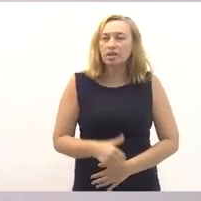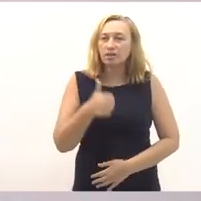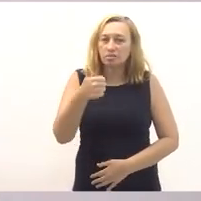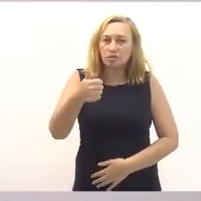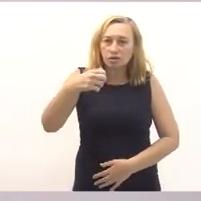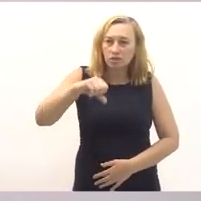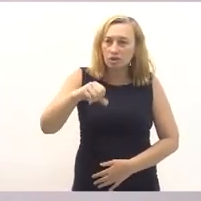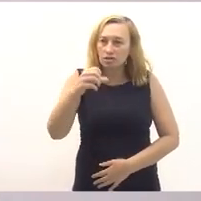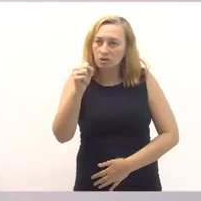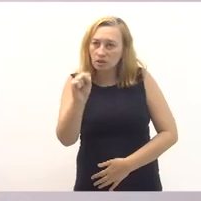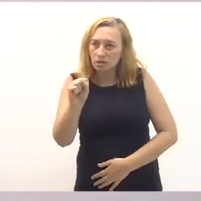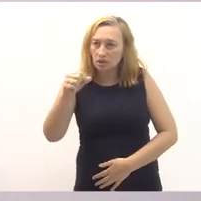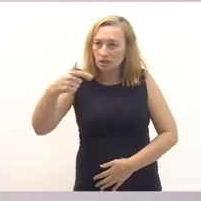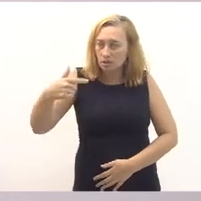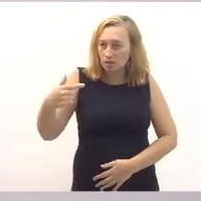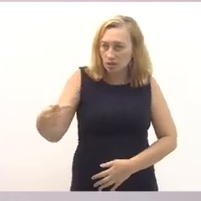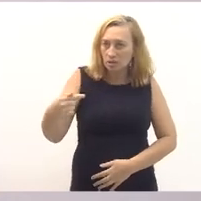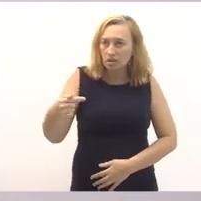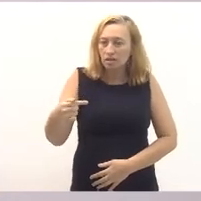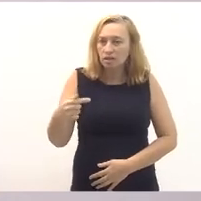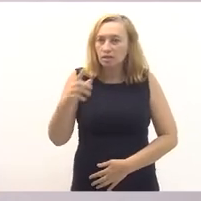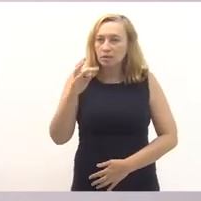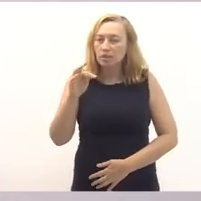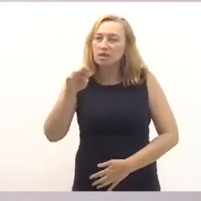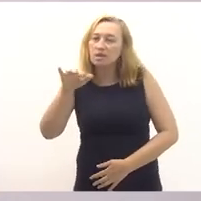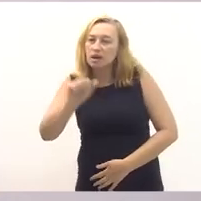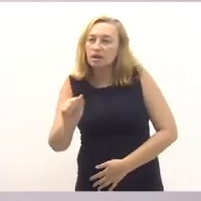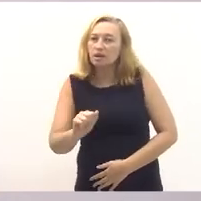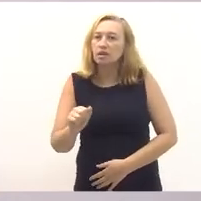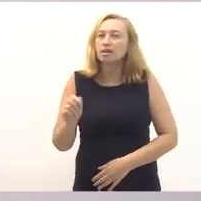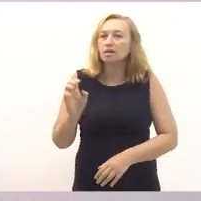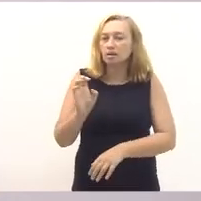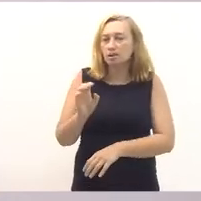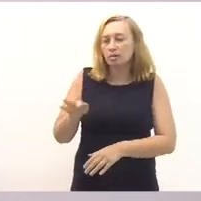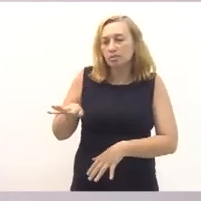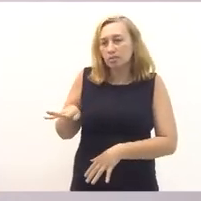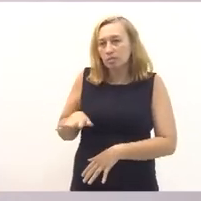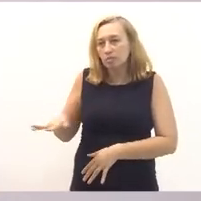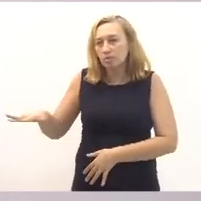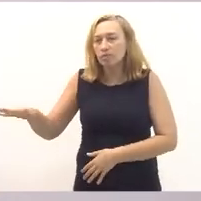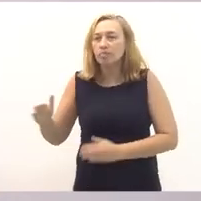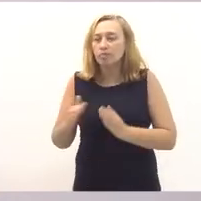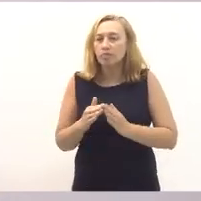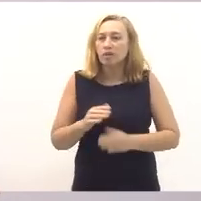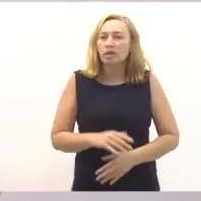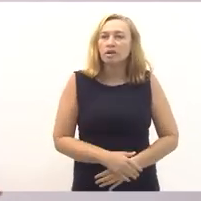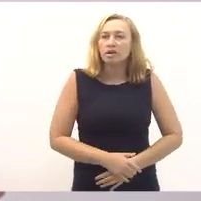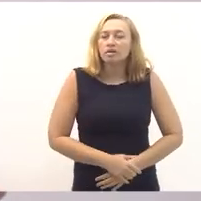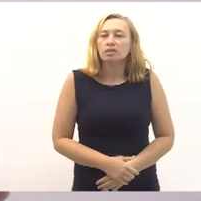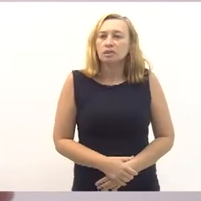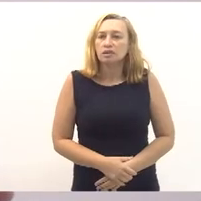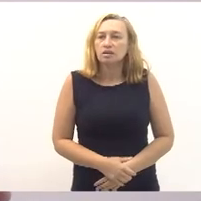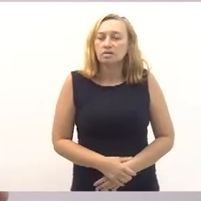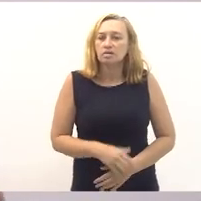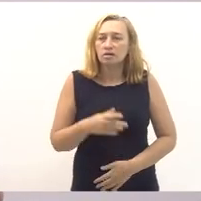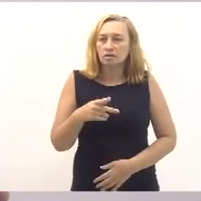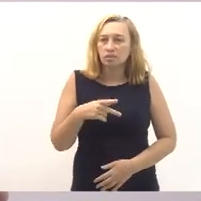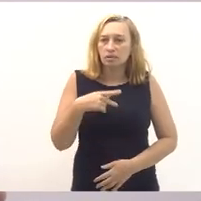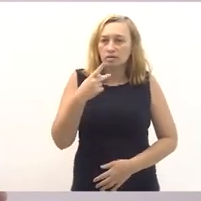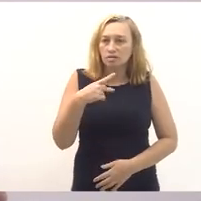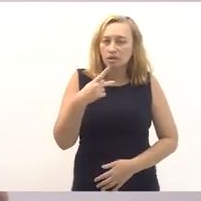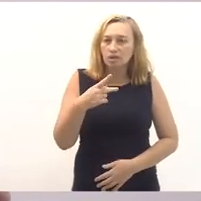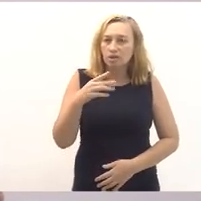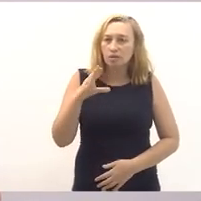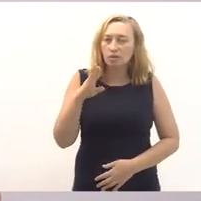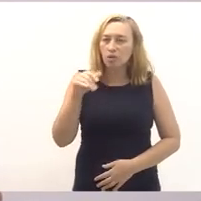1987 que era interpretada pelo Bezerra da Silva que também morava no morro do Cantagalo ela se chama desabafo do Juarez da